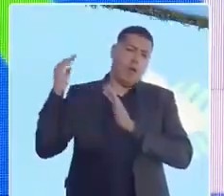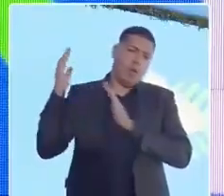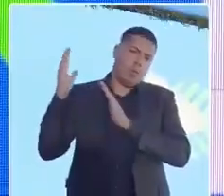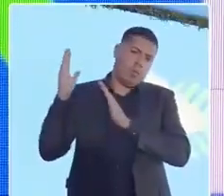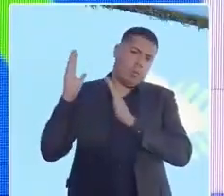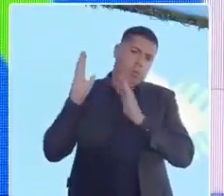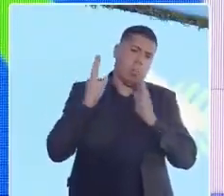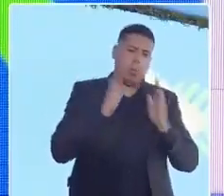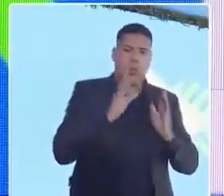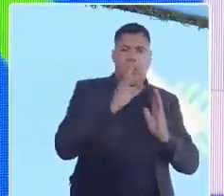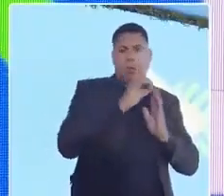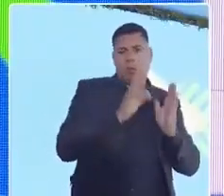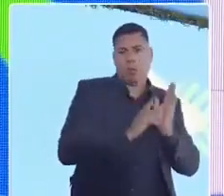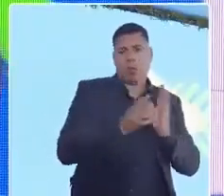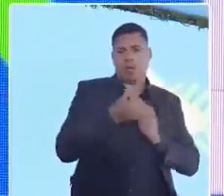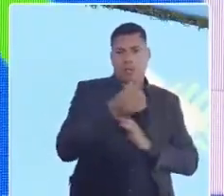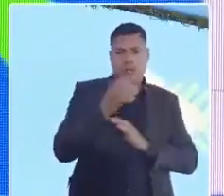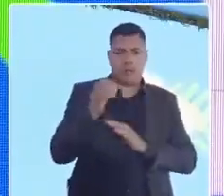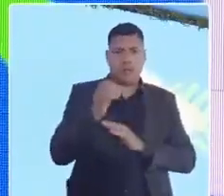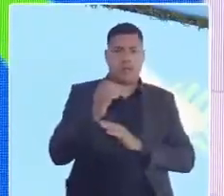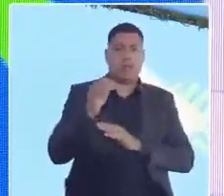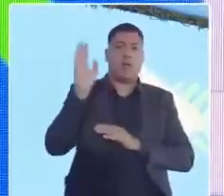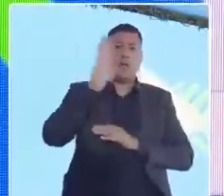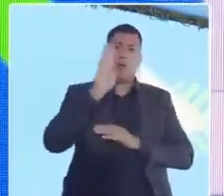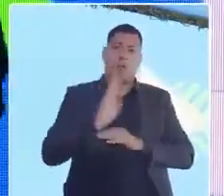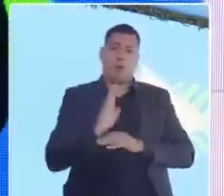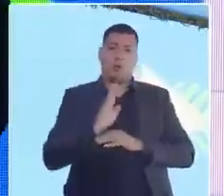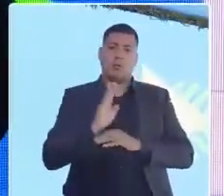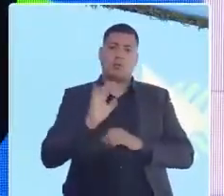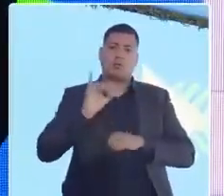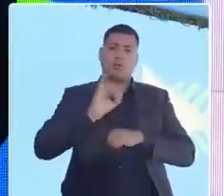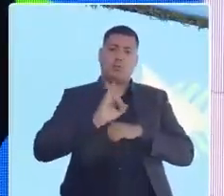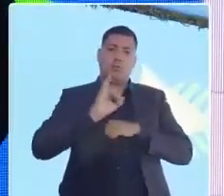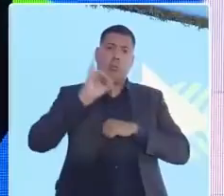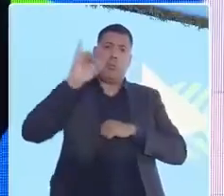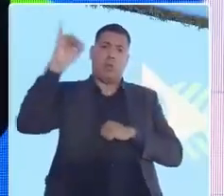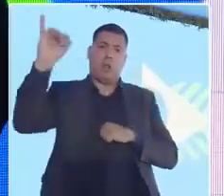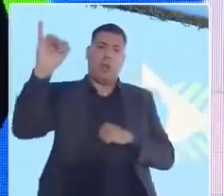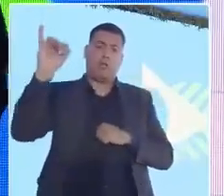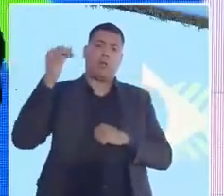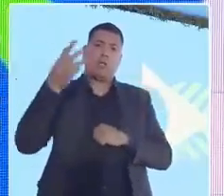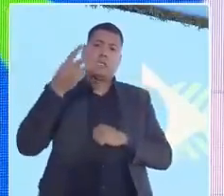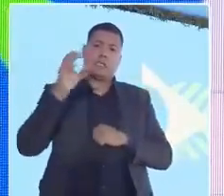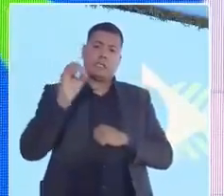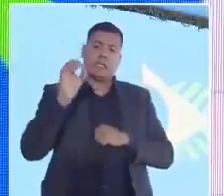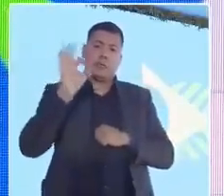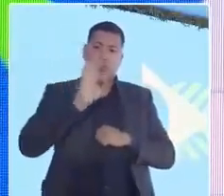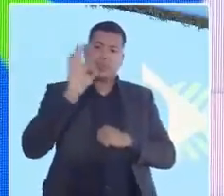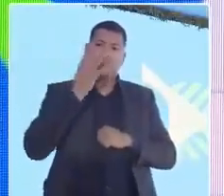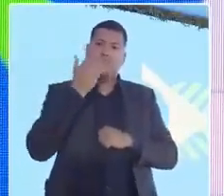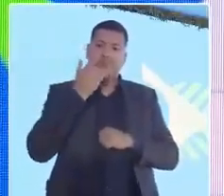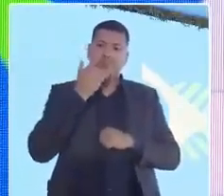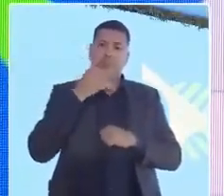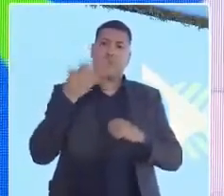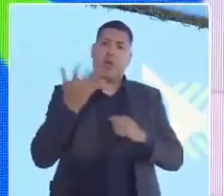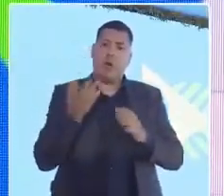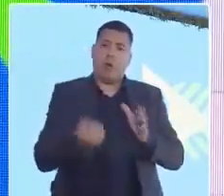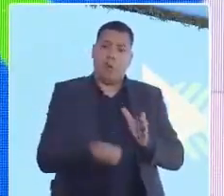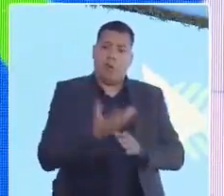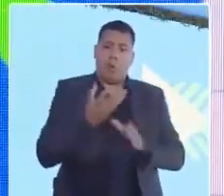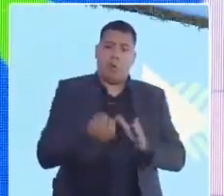Brasil importava 30% dos alimentos a produção desde então cresceu mais de